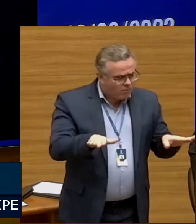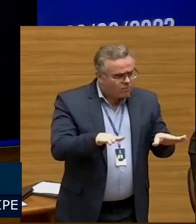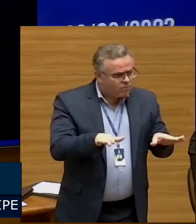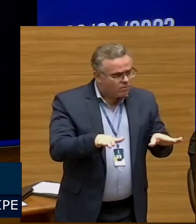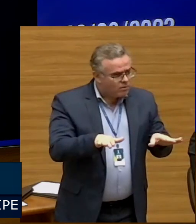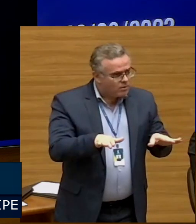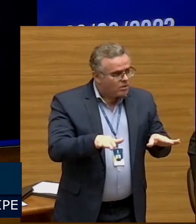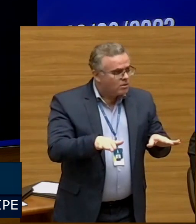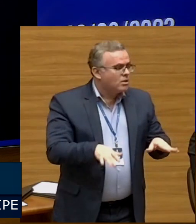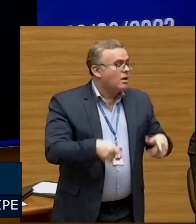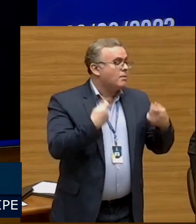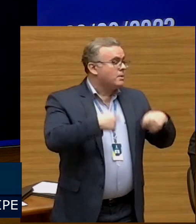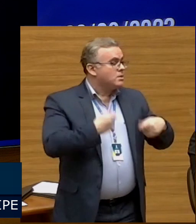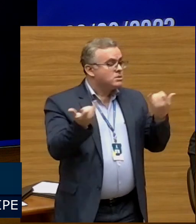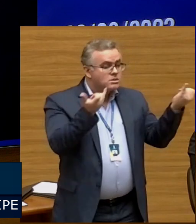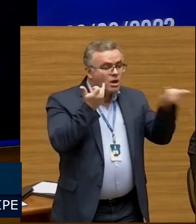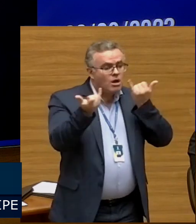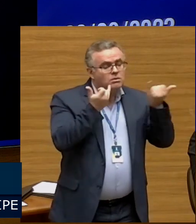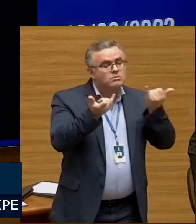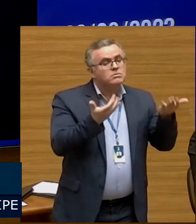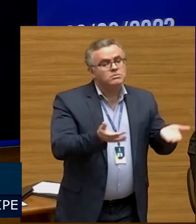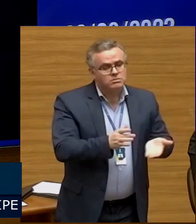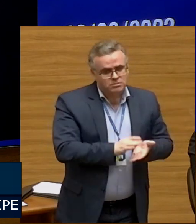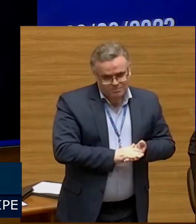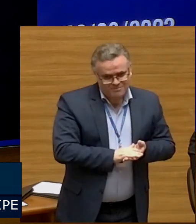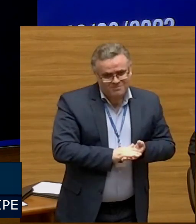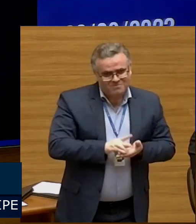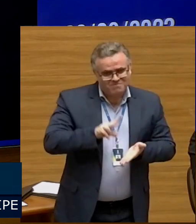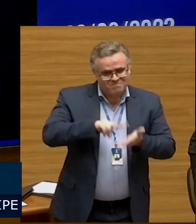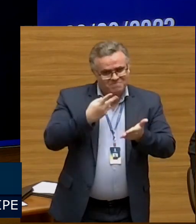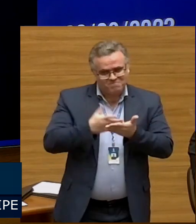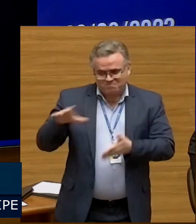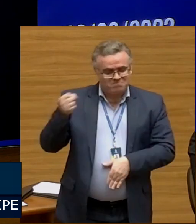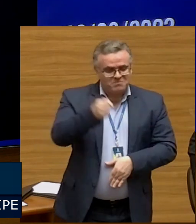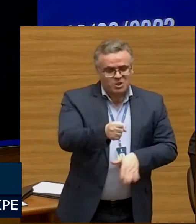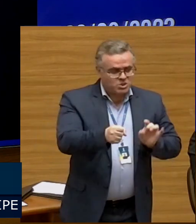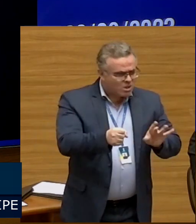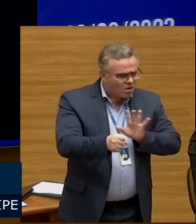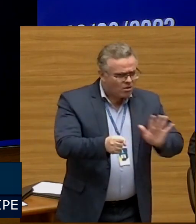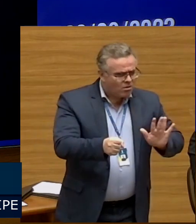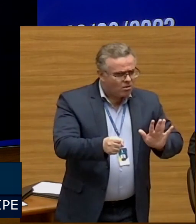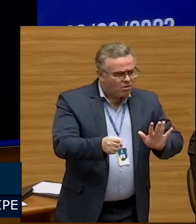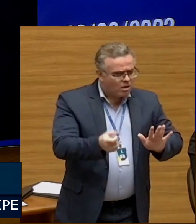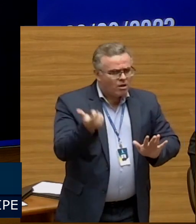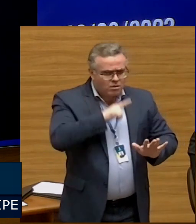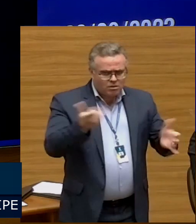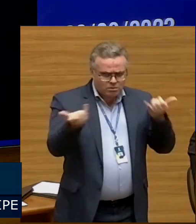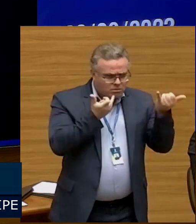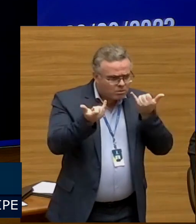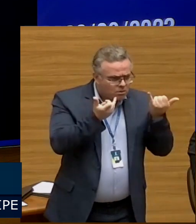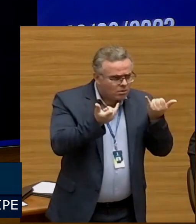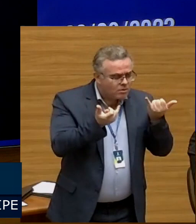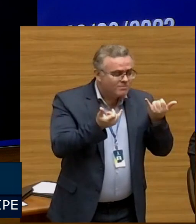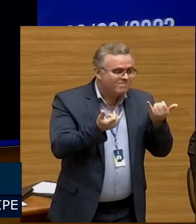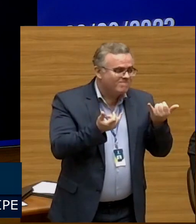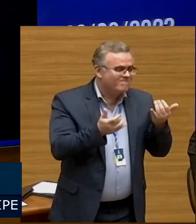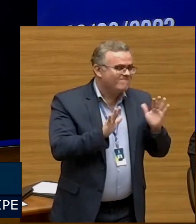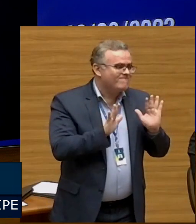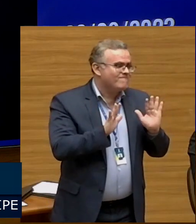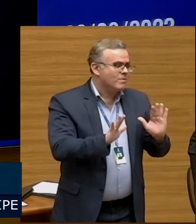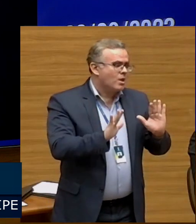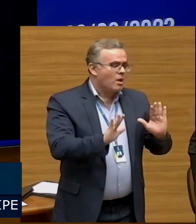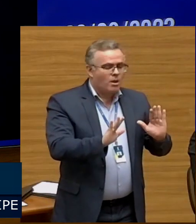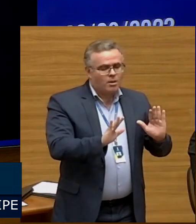à informação, se tiver a figura do intérprete? Isso, a gente tem uma resposta óbvia, porque